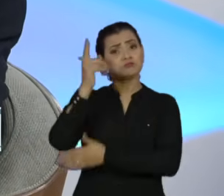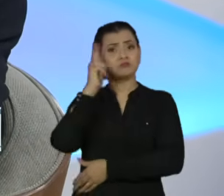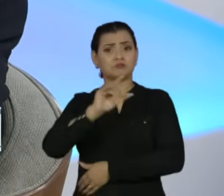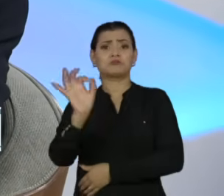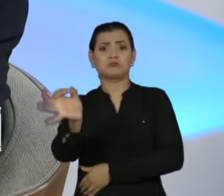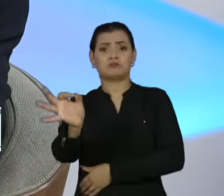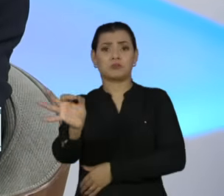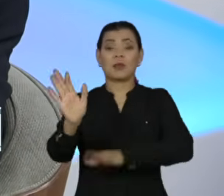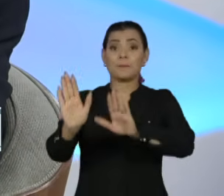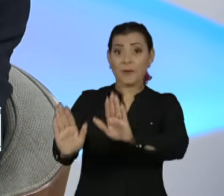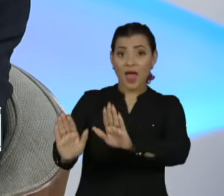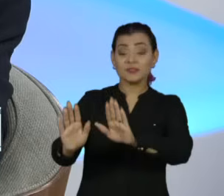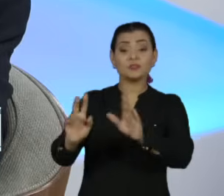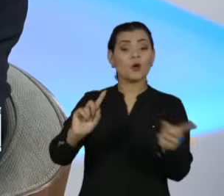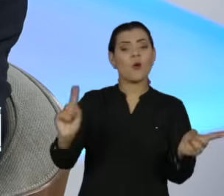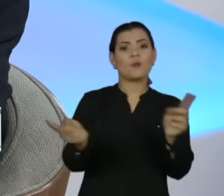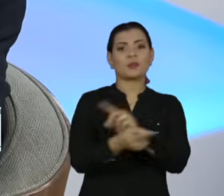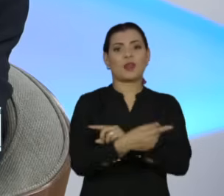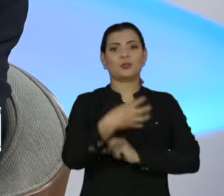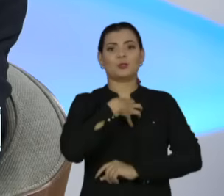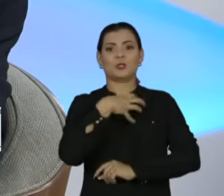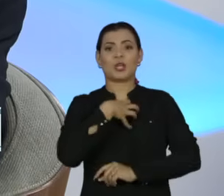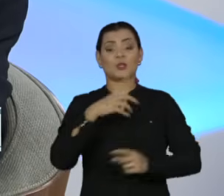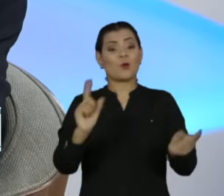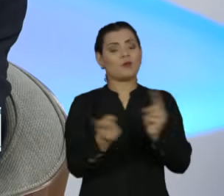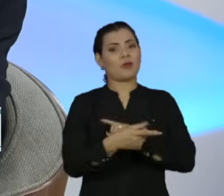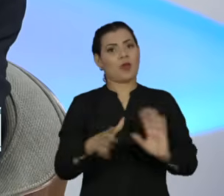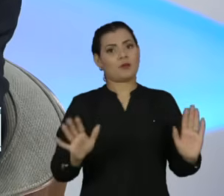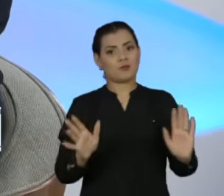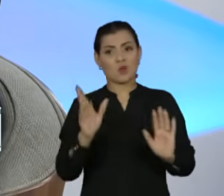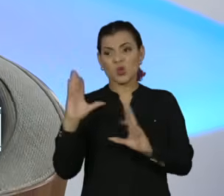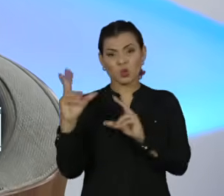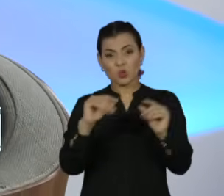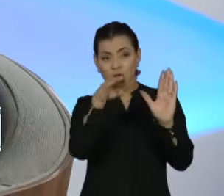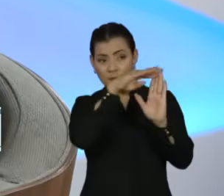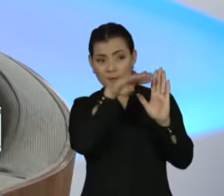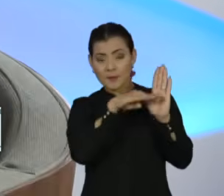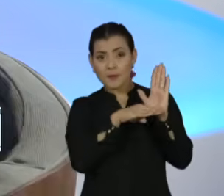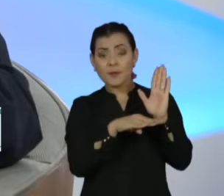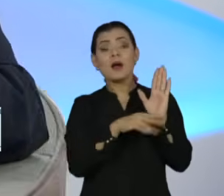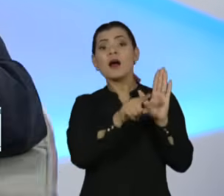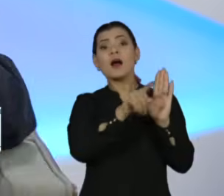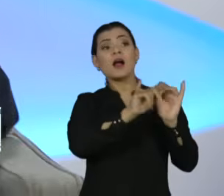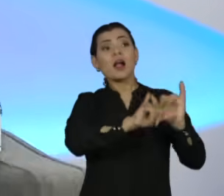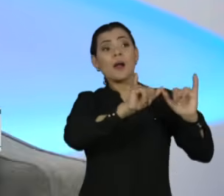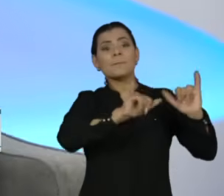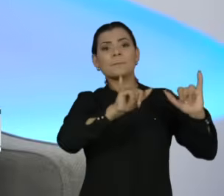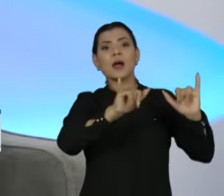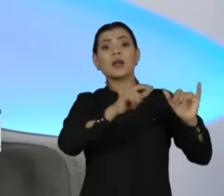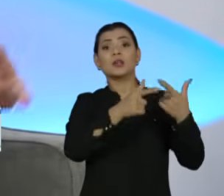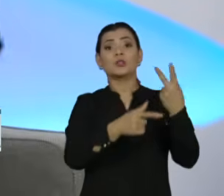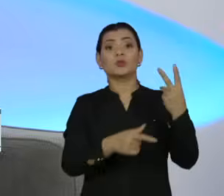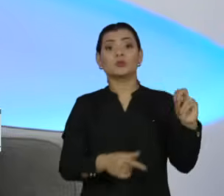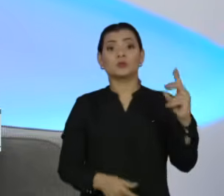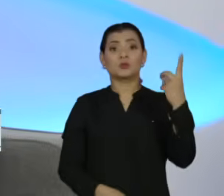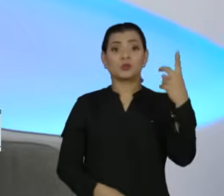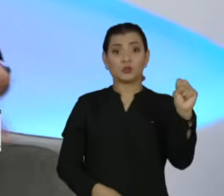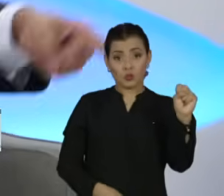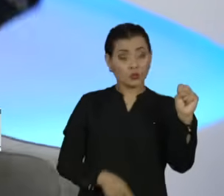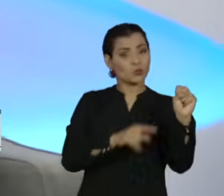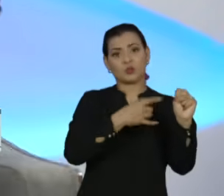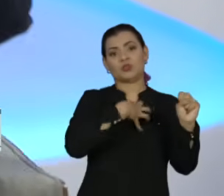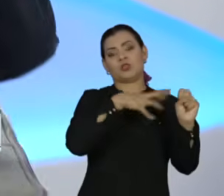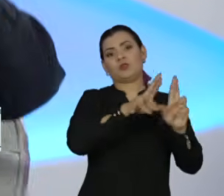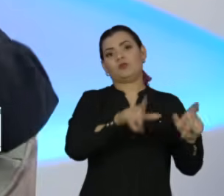ele não contrariou todas as lógicas de campanha. A campanha de 18, sim, é que